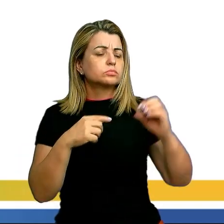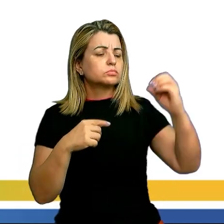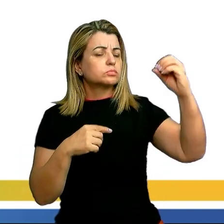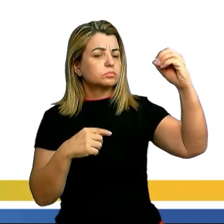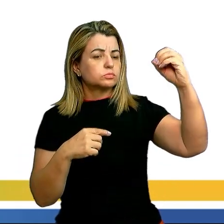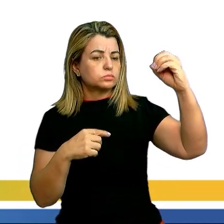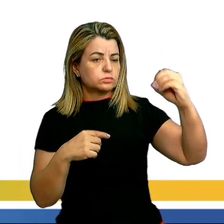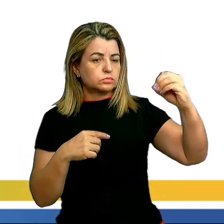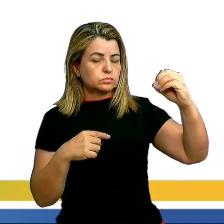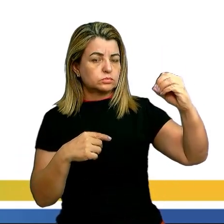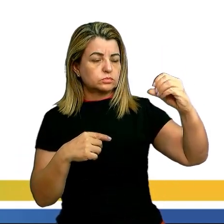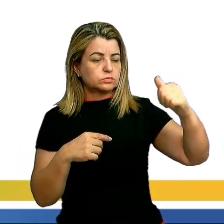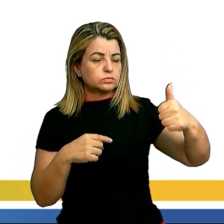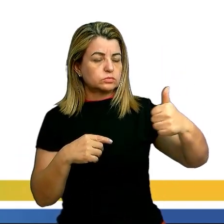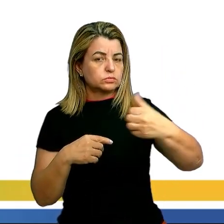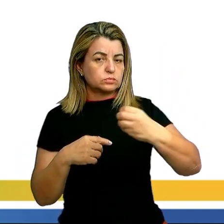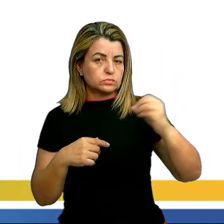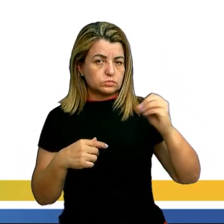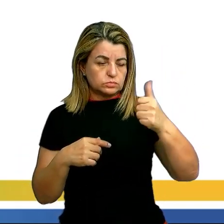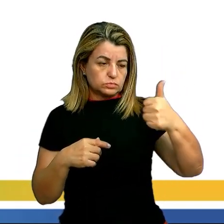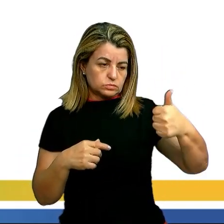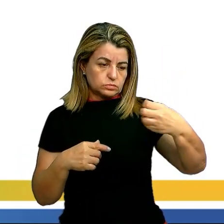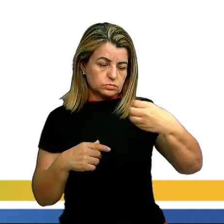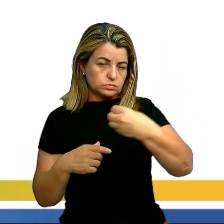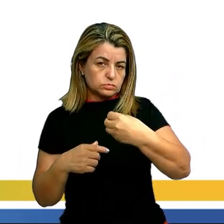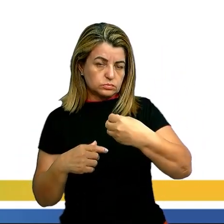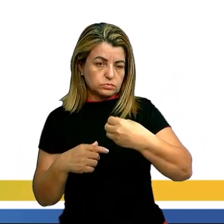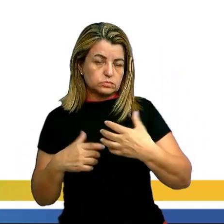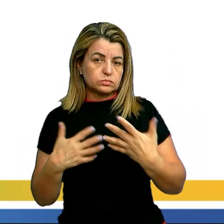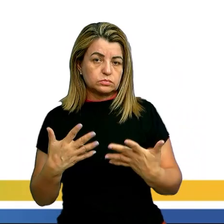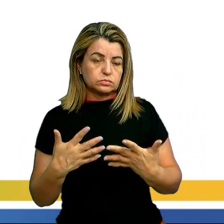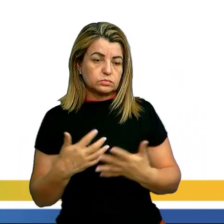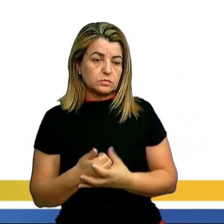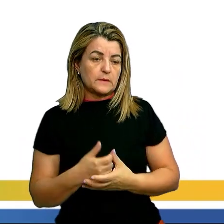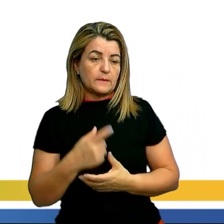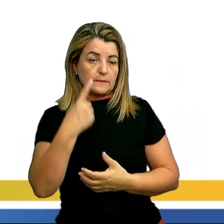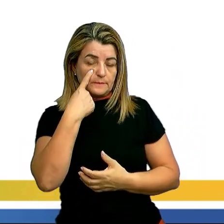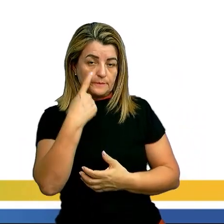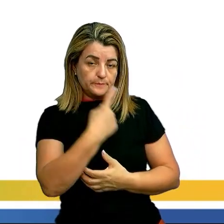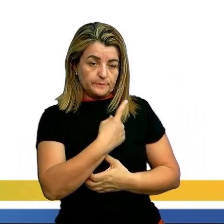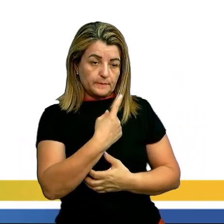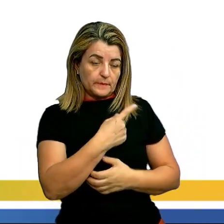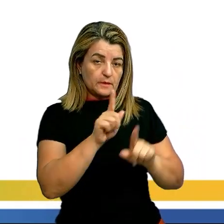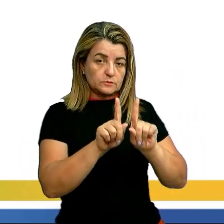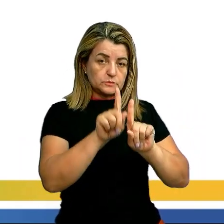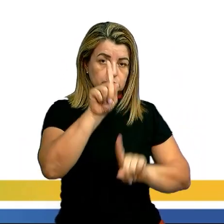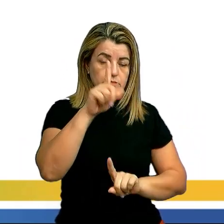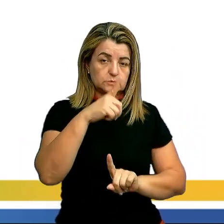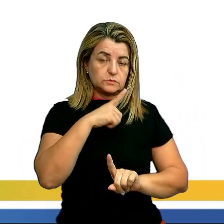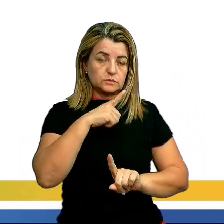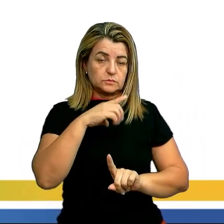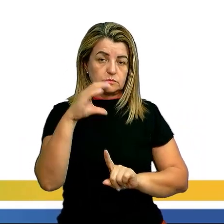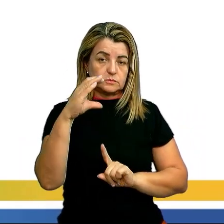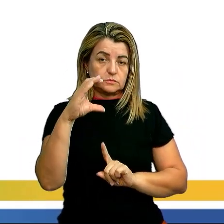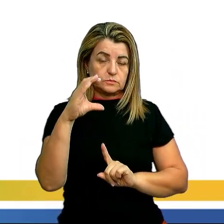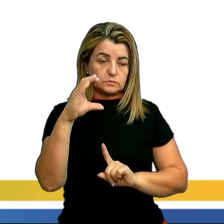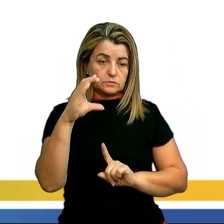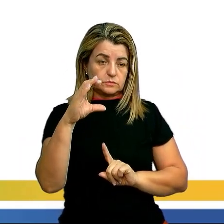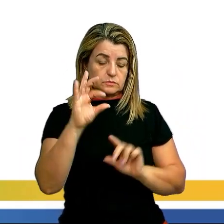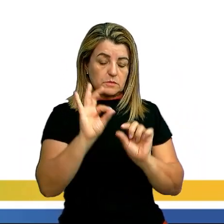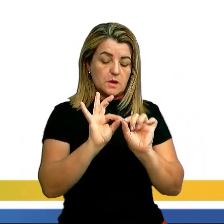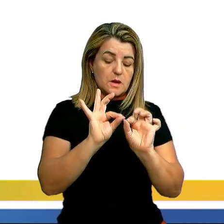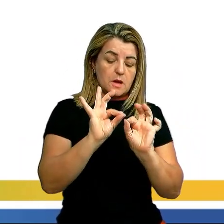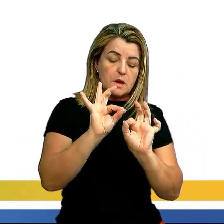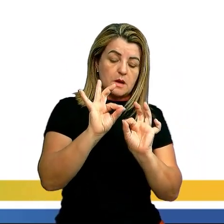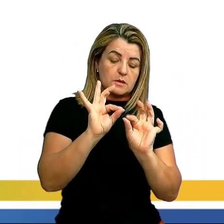Porque se você observou aquele gráfico, nós tínhamos que, em Celsius, a reta